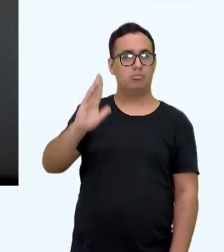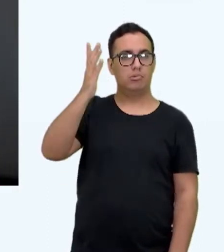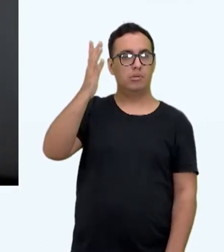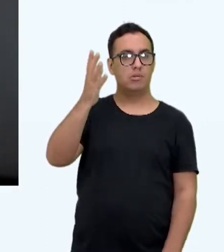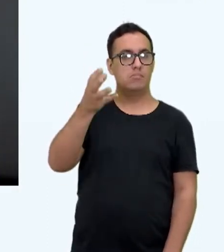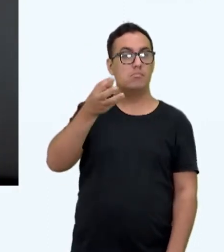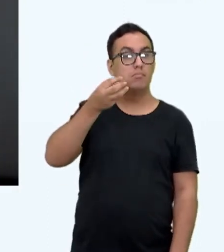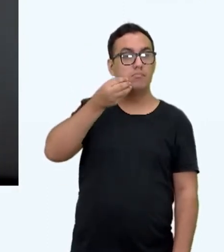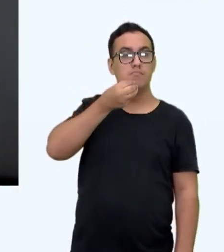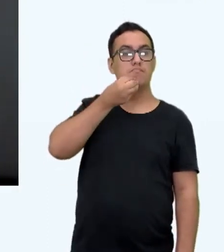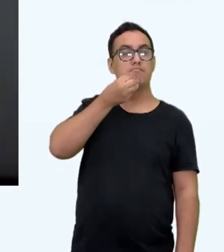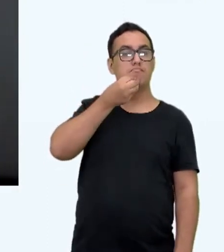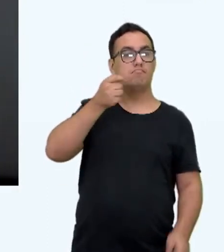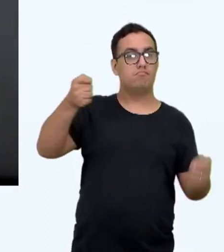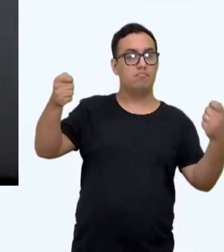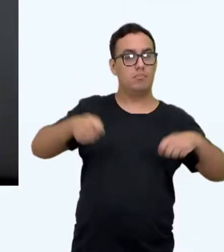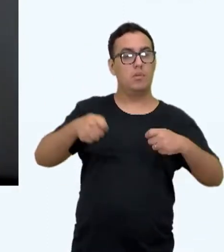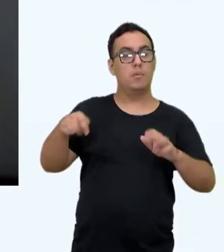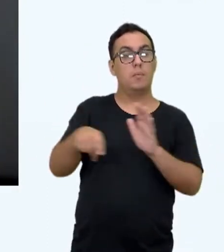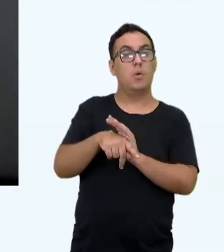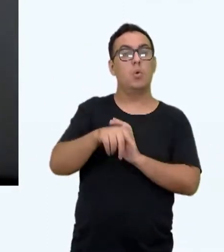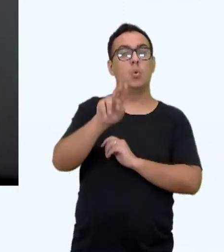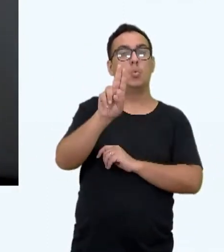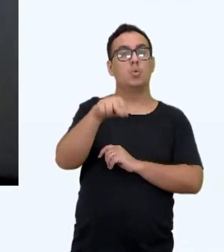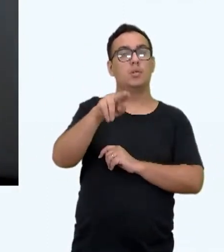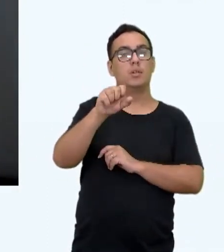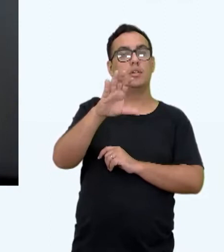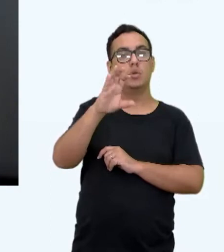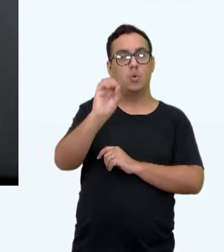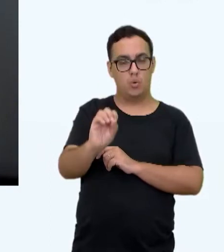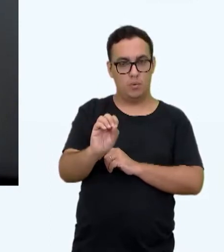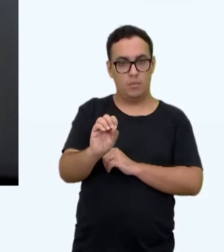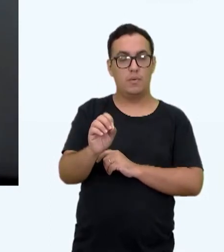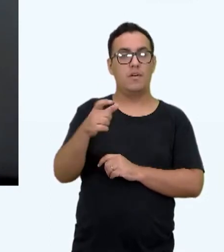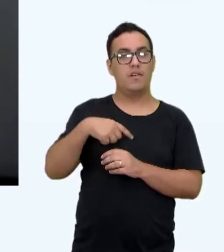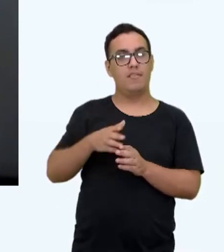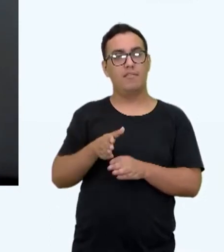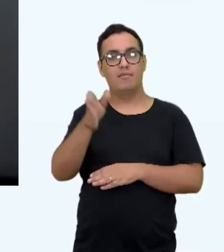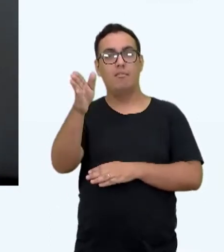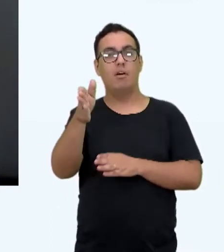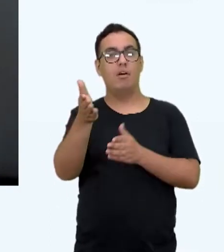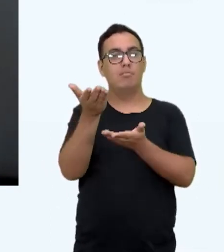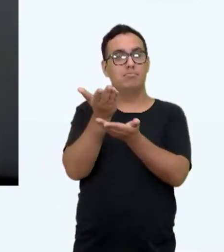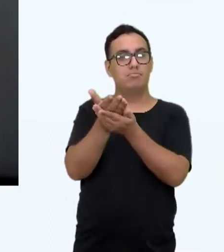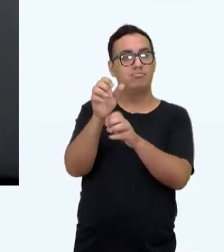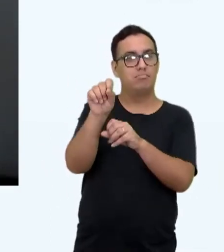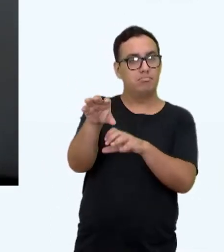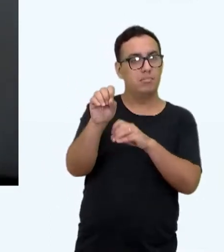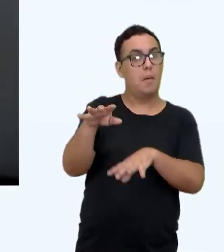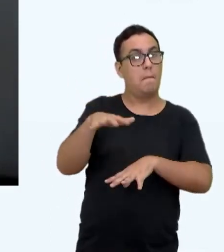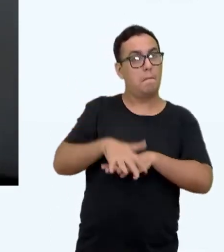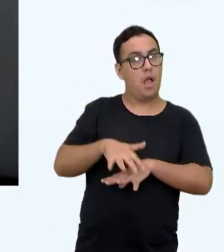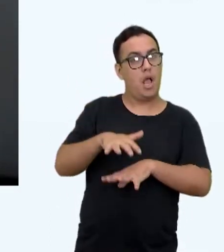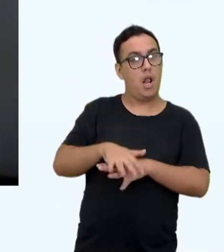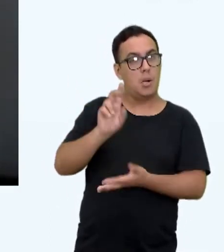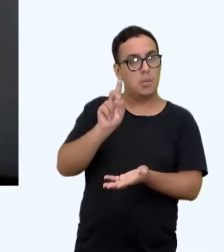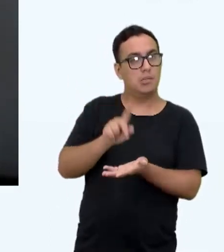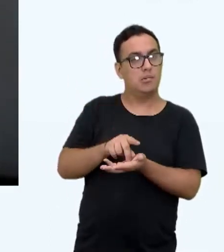oportunidade muito interessante da Unesco para que eu fosse dar aula de matemática pura